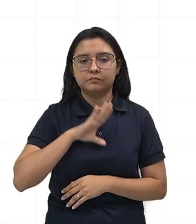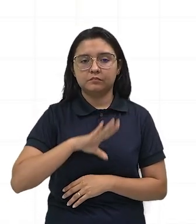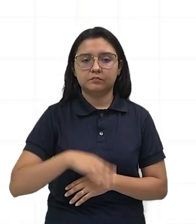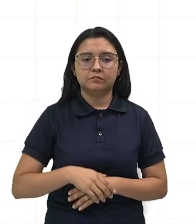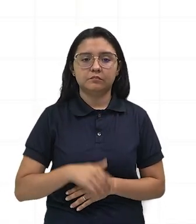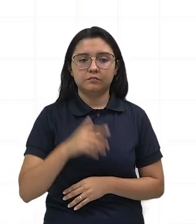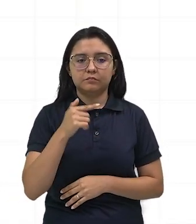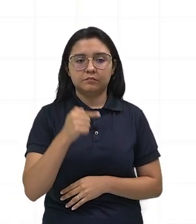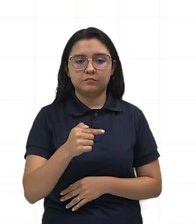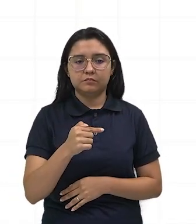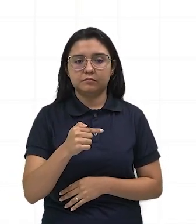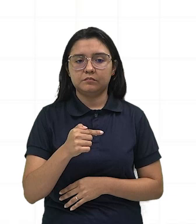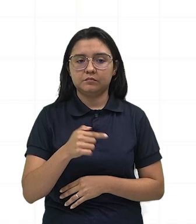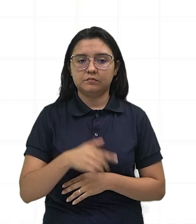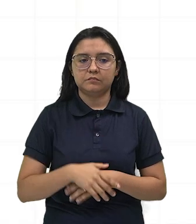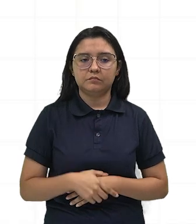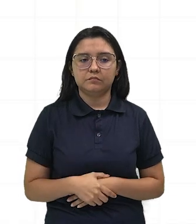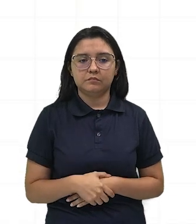portuguesa. 7,